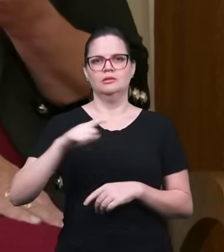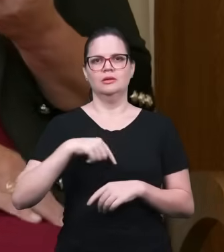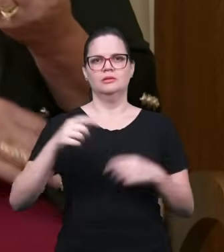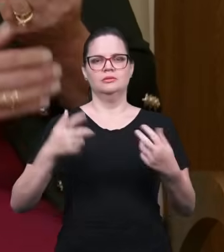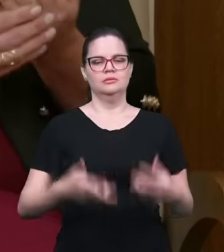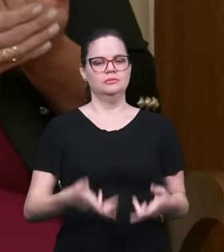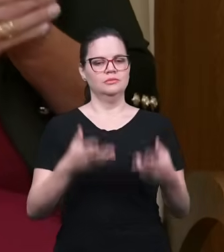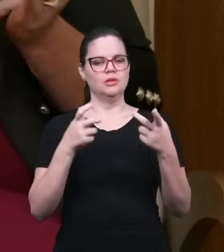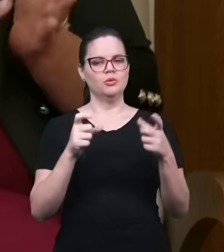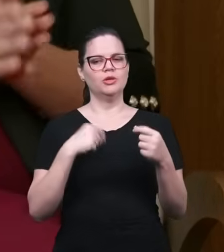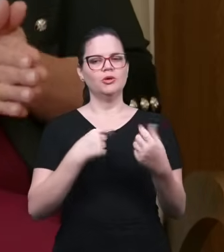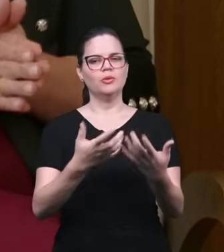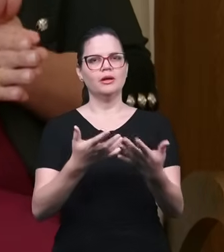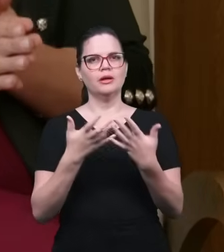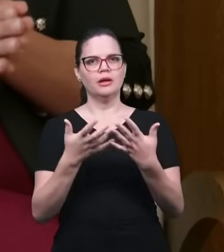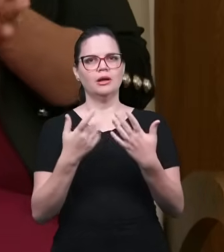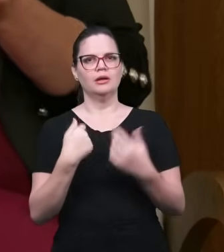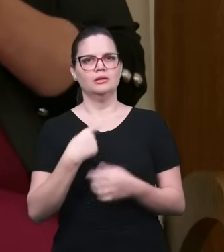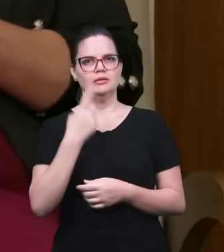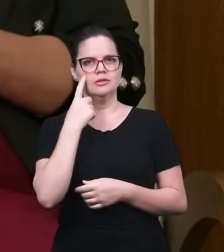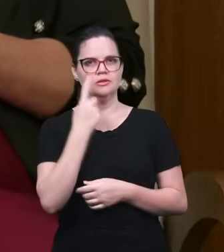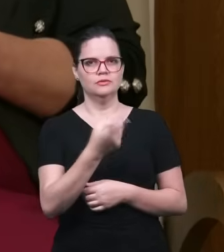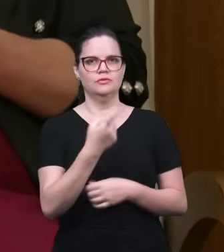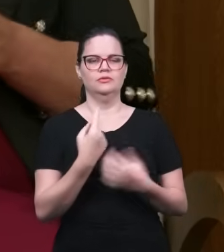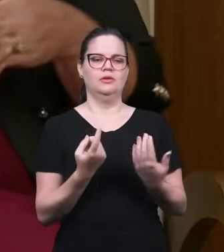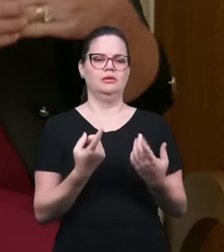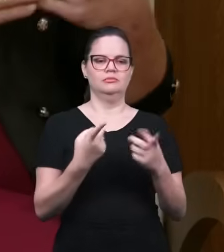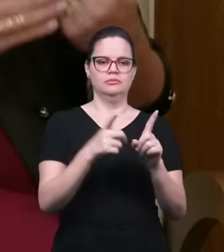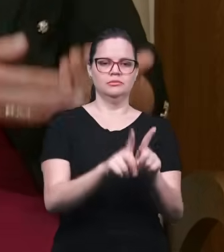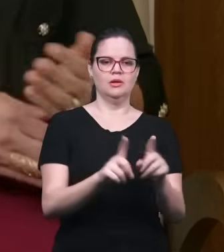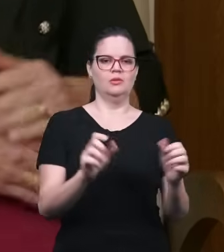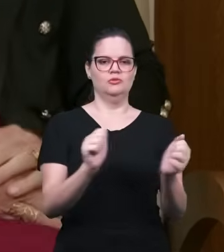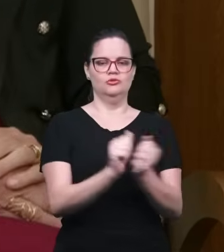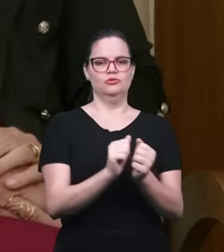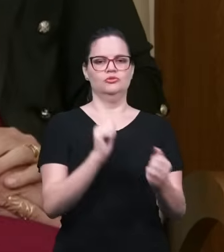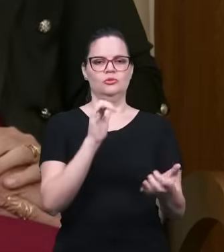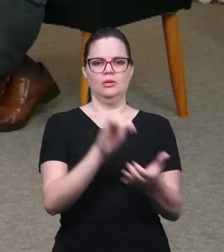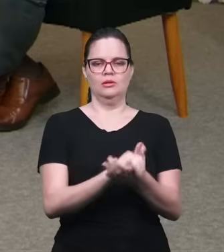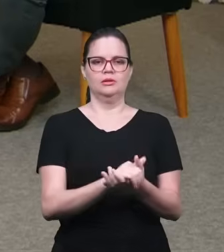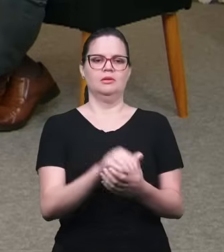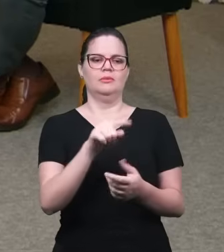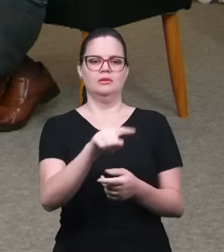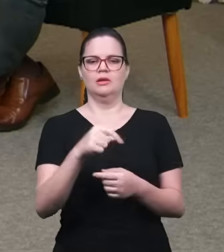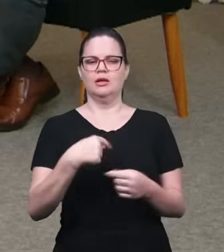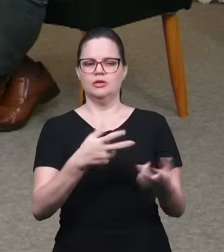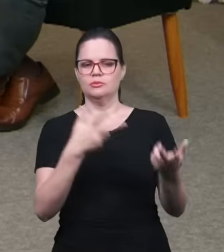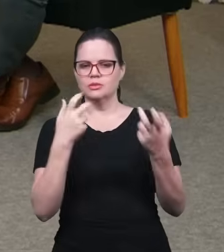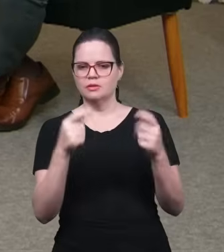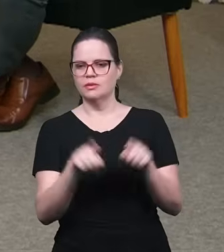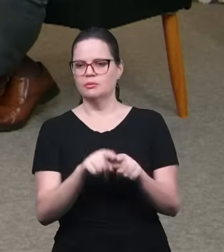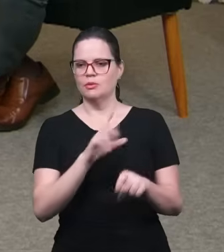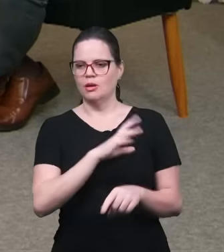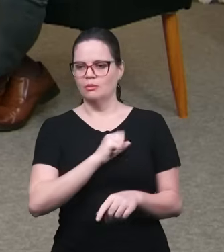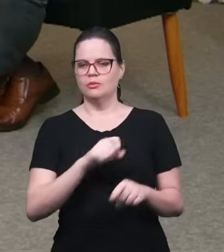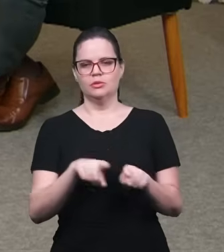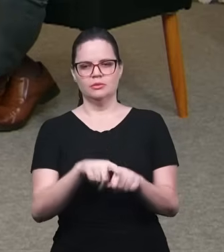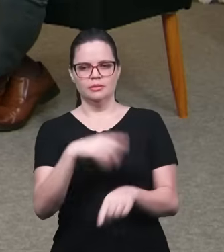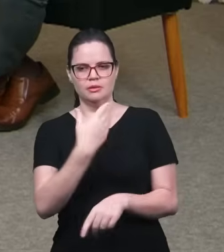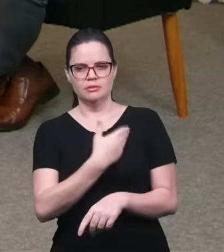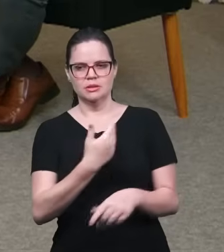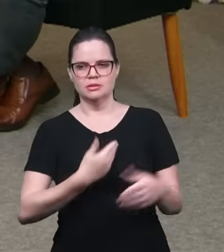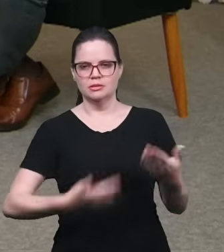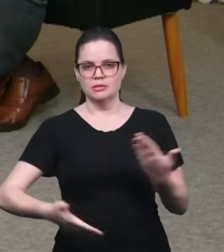gente busca, né? Glória a Deus. O companheirismo, o amor, a amizade e principalmente assim um